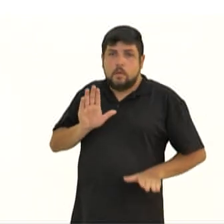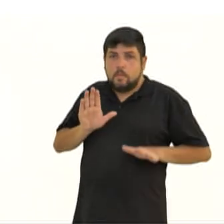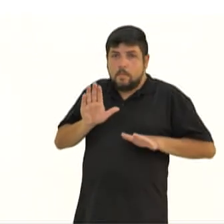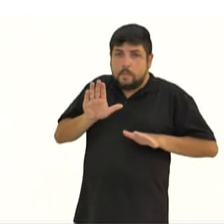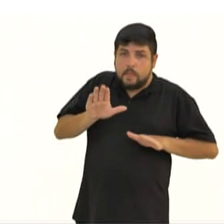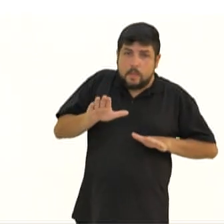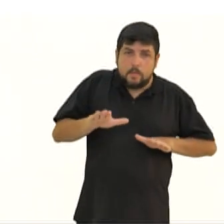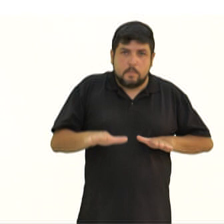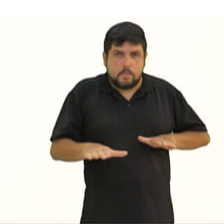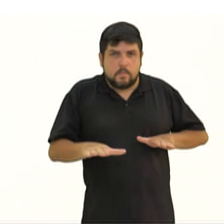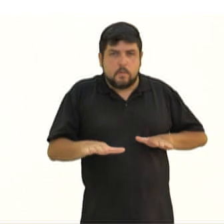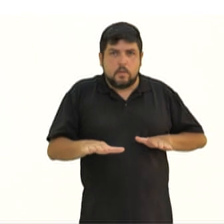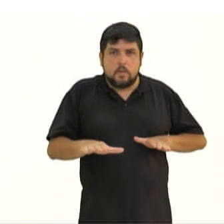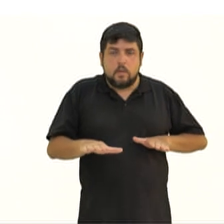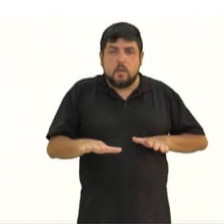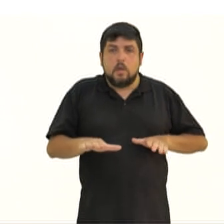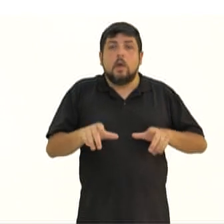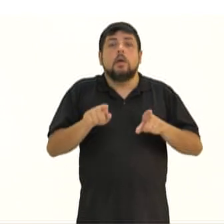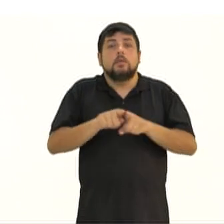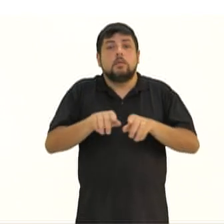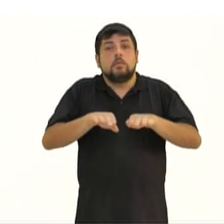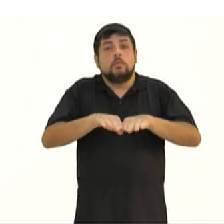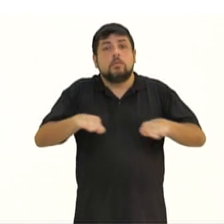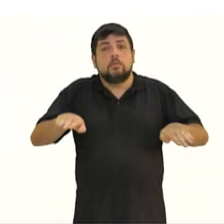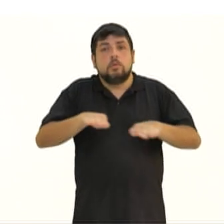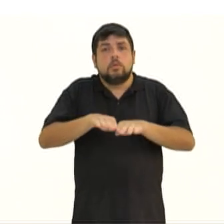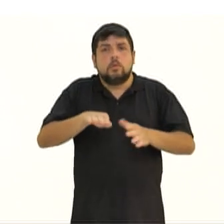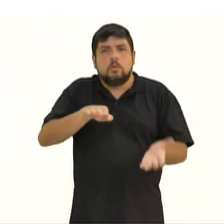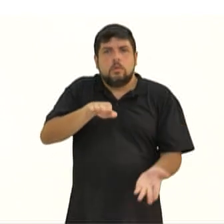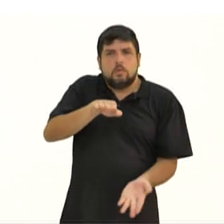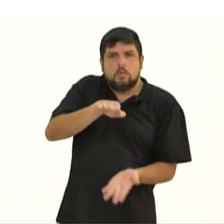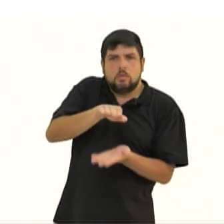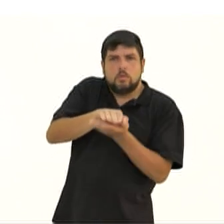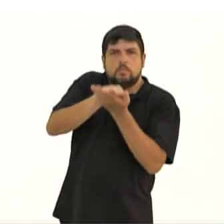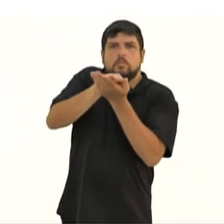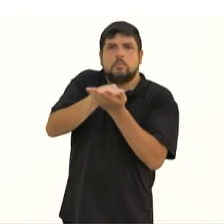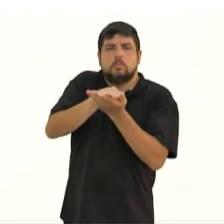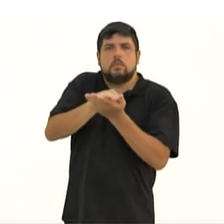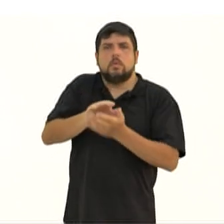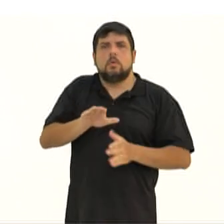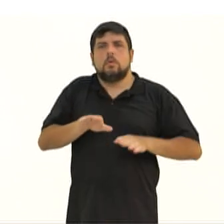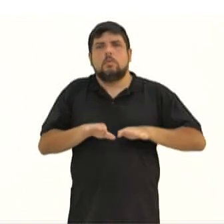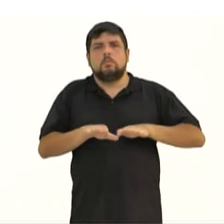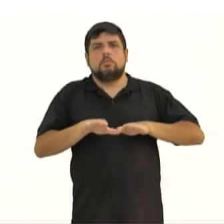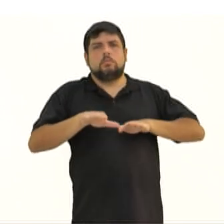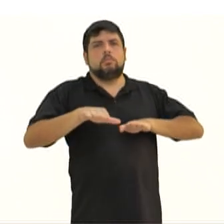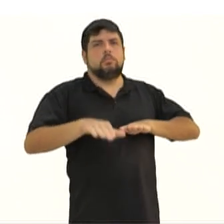mesma força que o solo aplica sobre o seu pé, fazendo com que você se desloque.